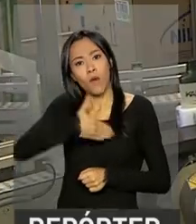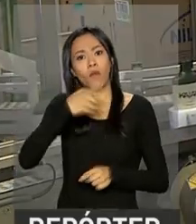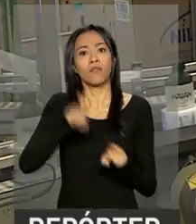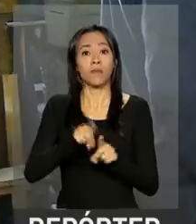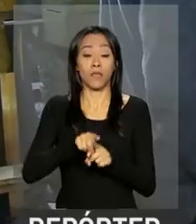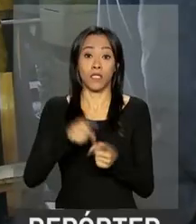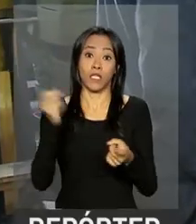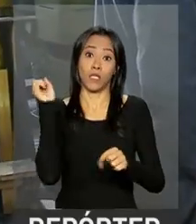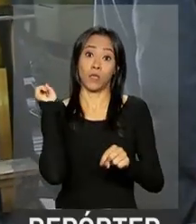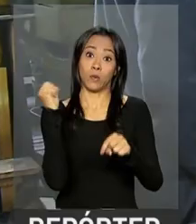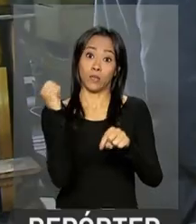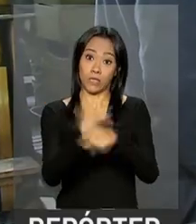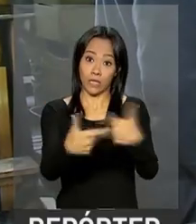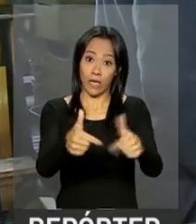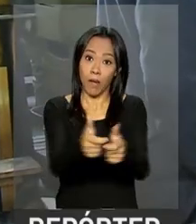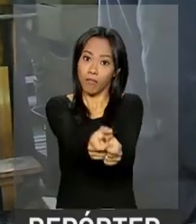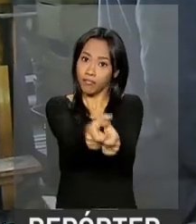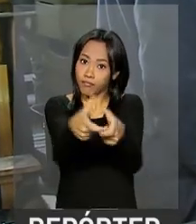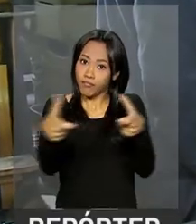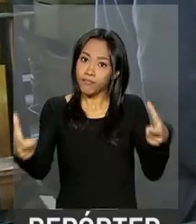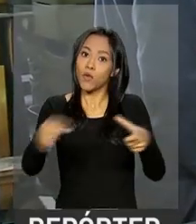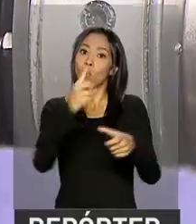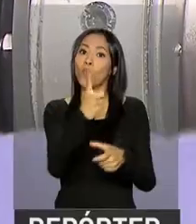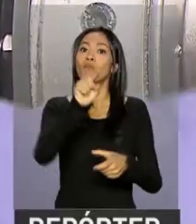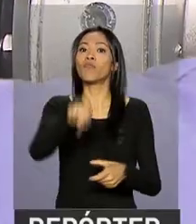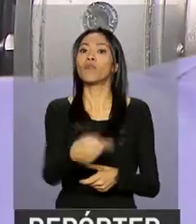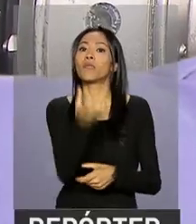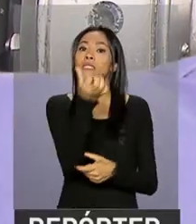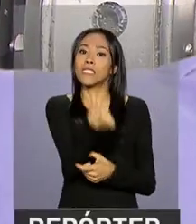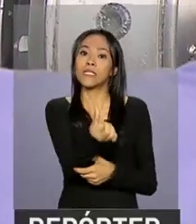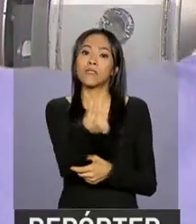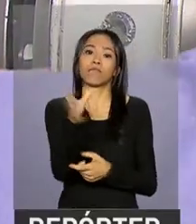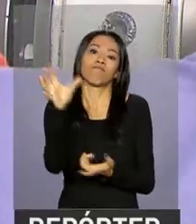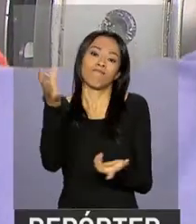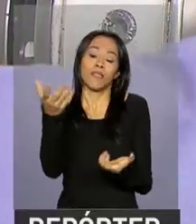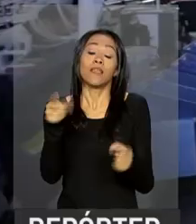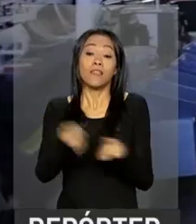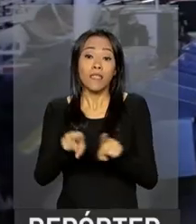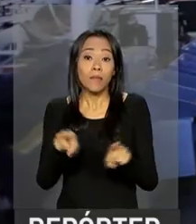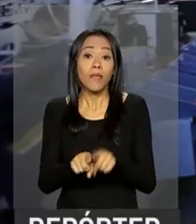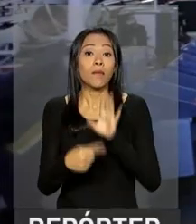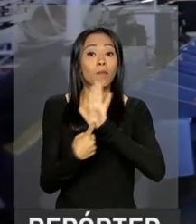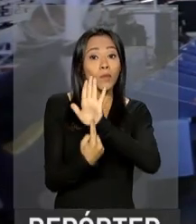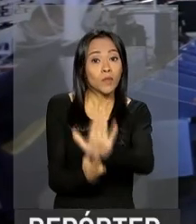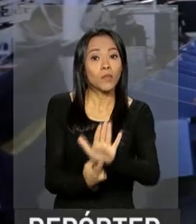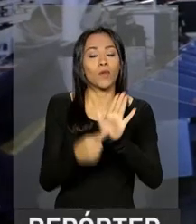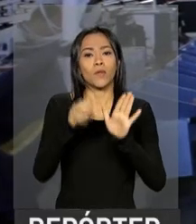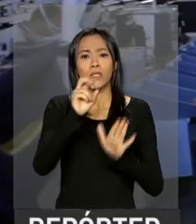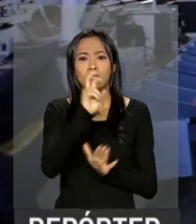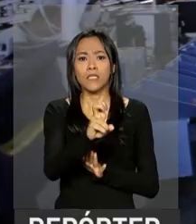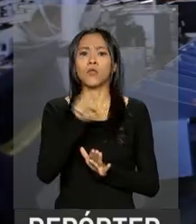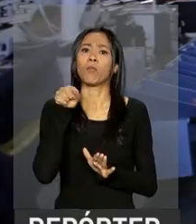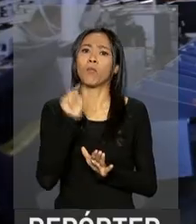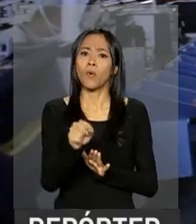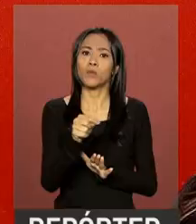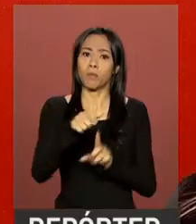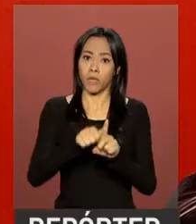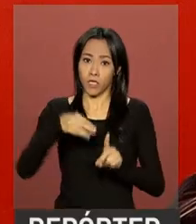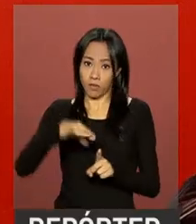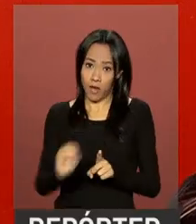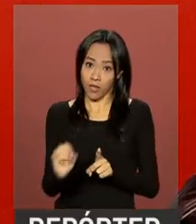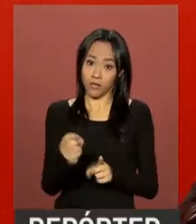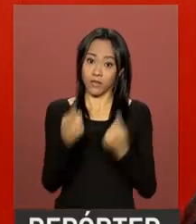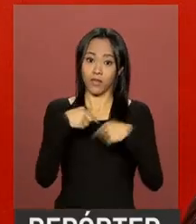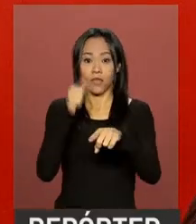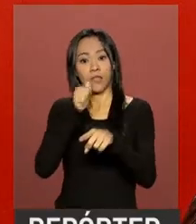de emprego na indústria aumentou 1,6 ponto e assinalou 47 pontos em março